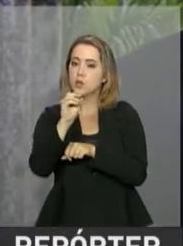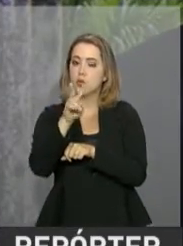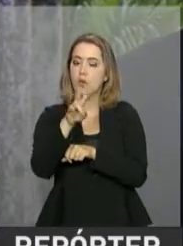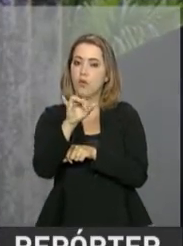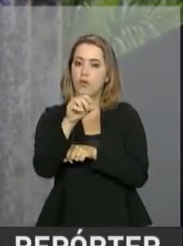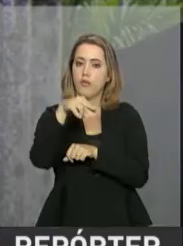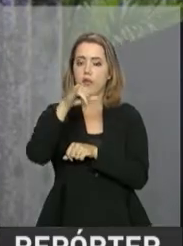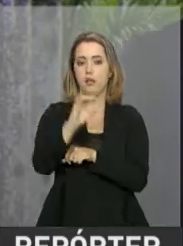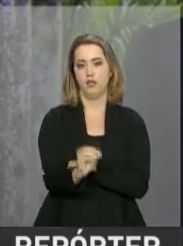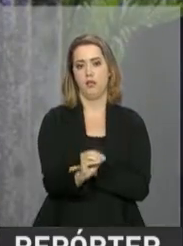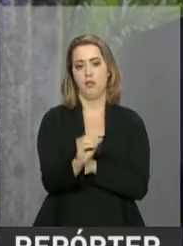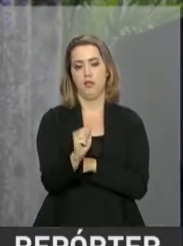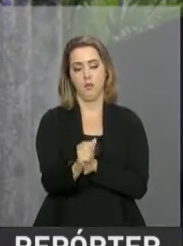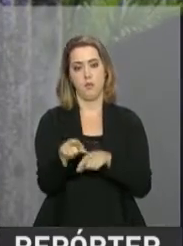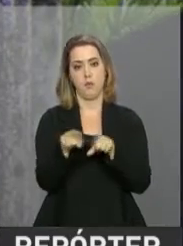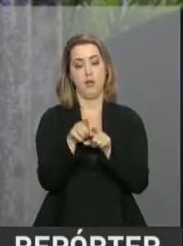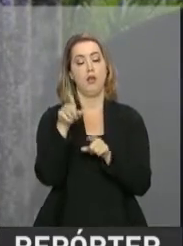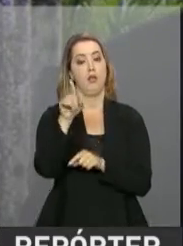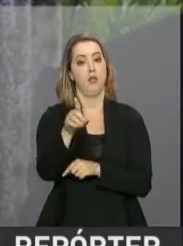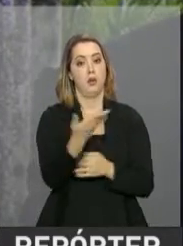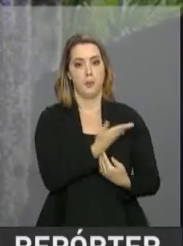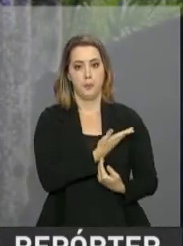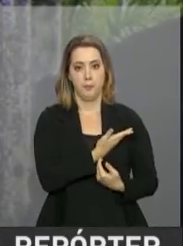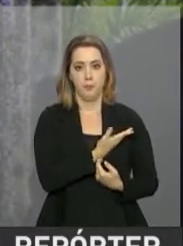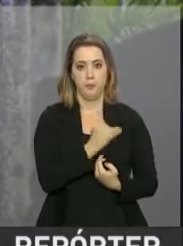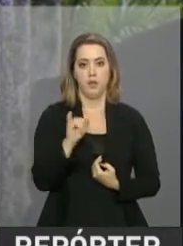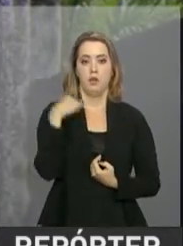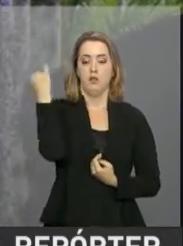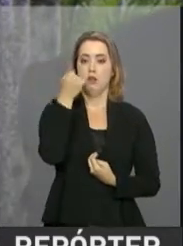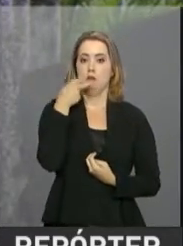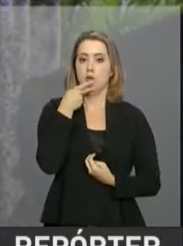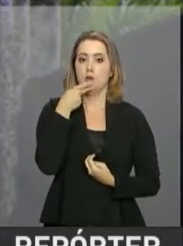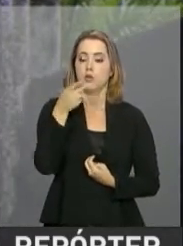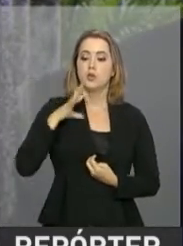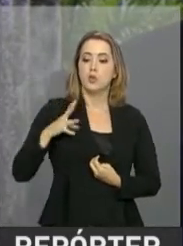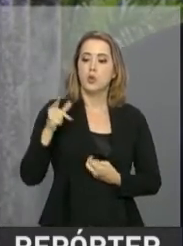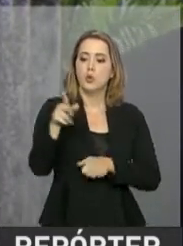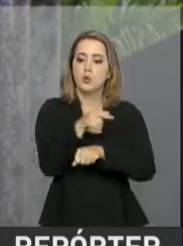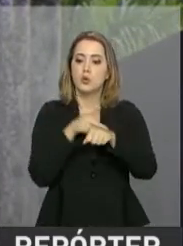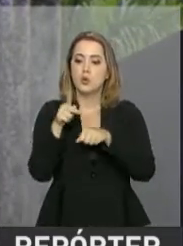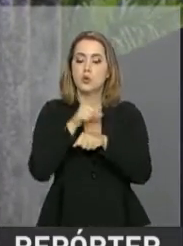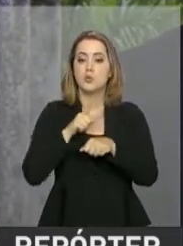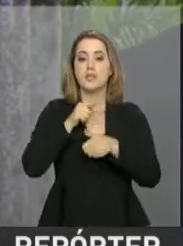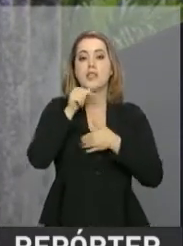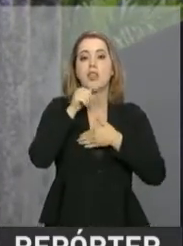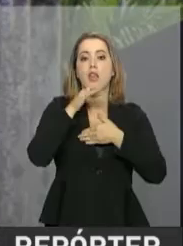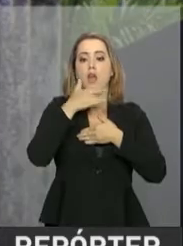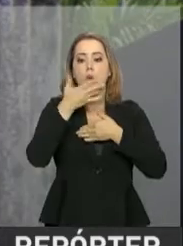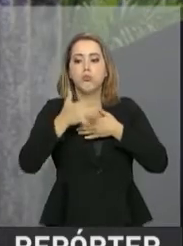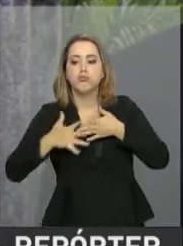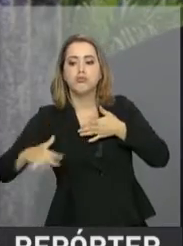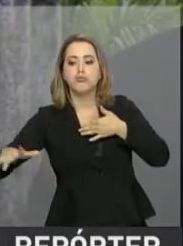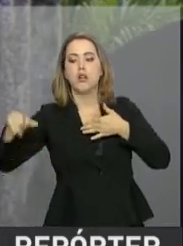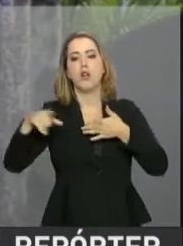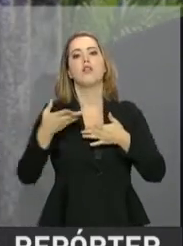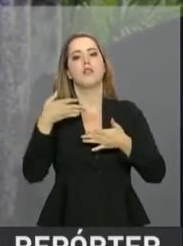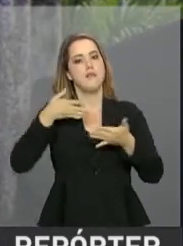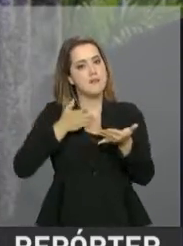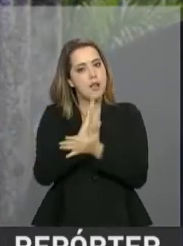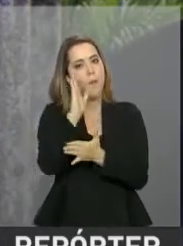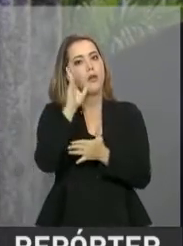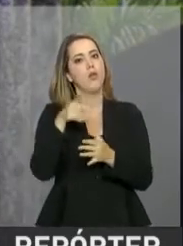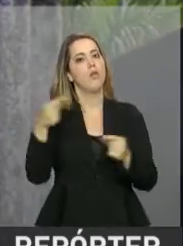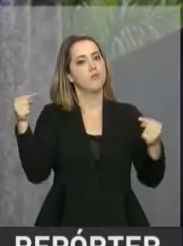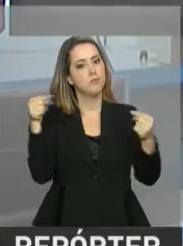do sul que tem é que são litorâneos eles aprovam estão patrocinando